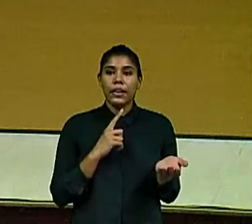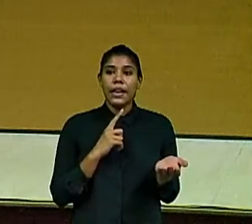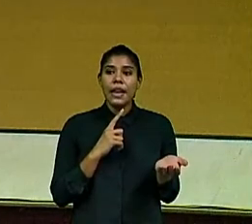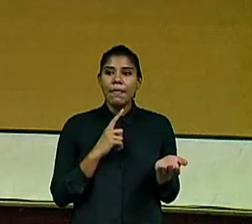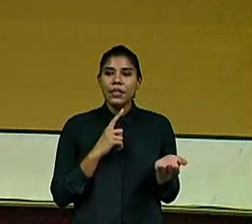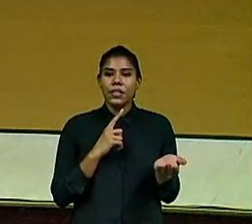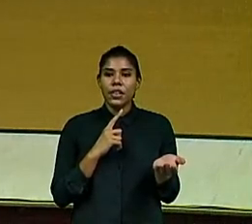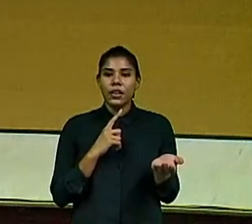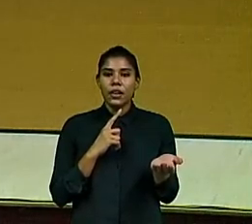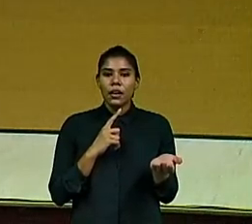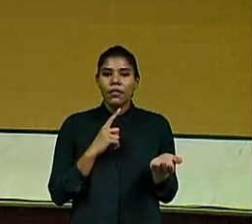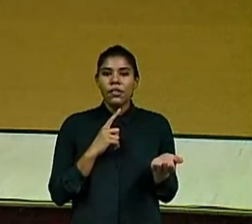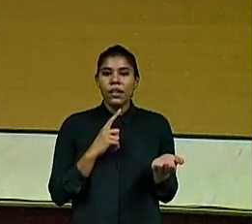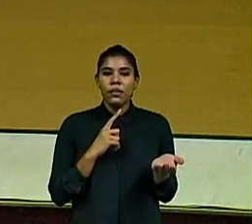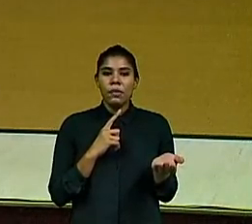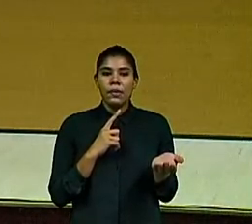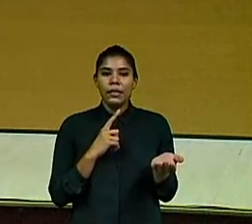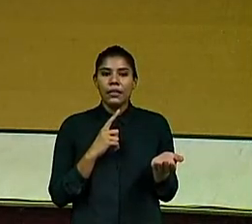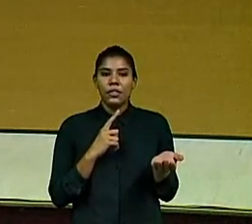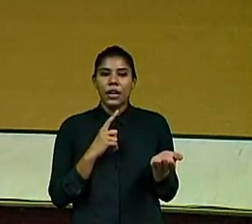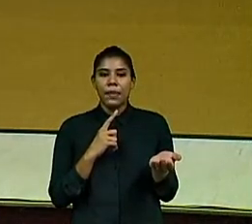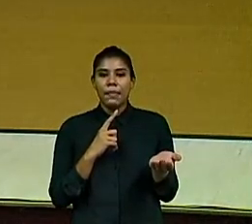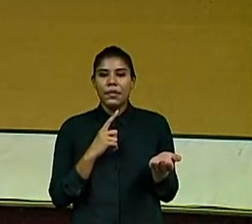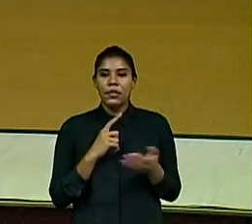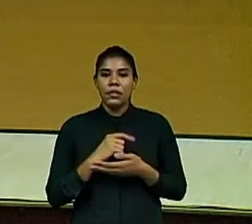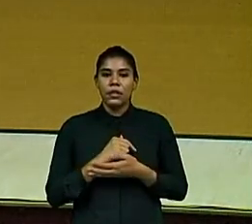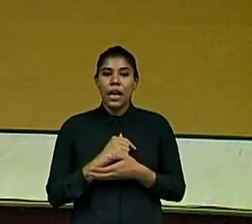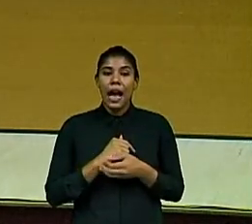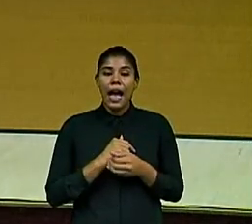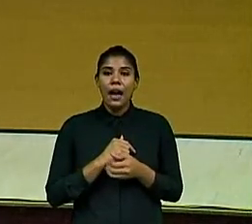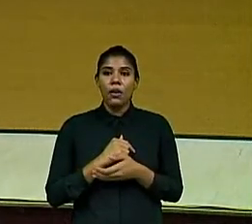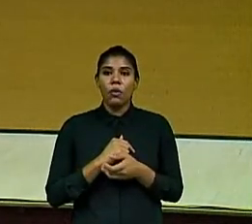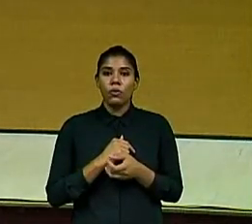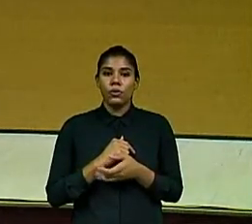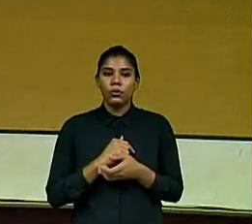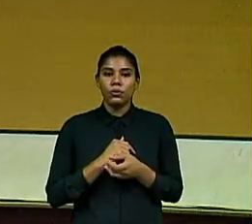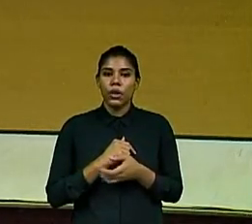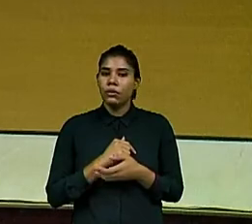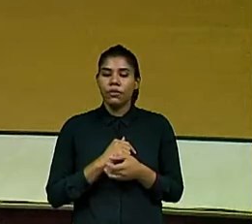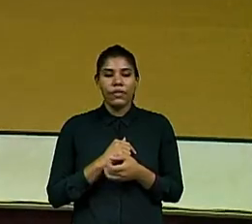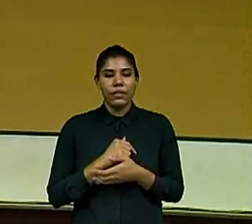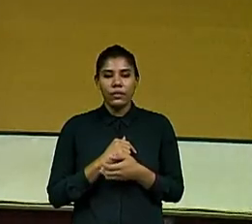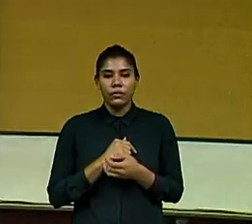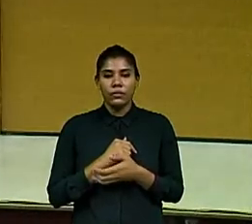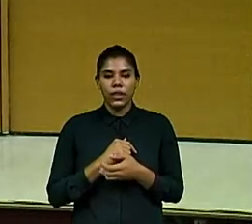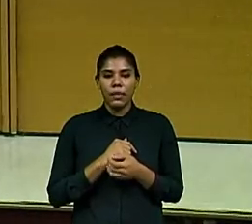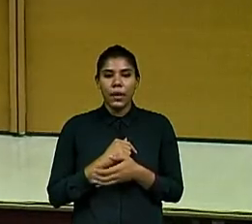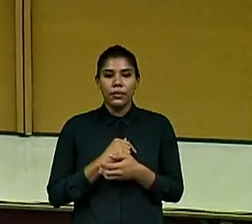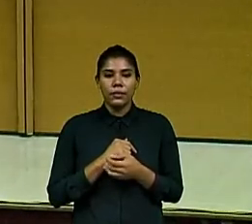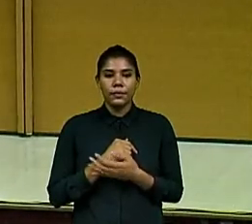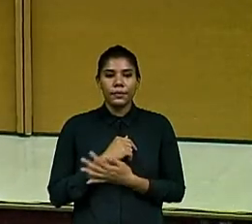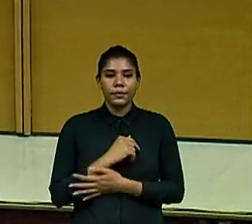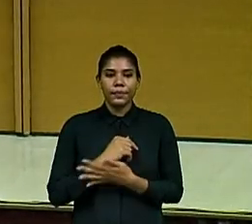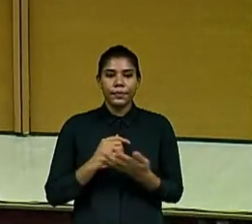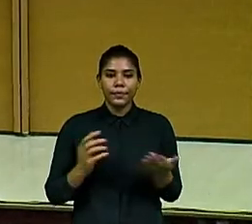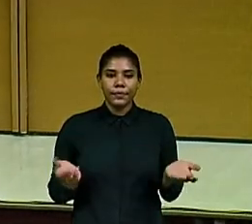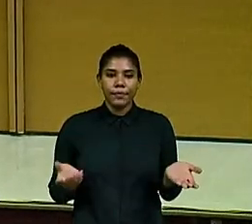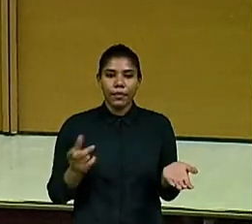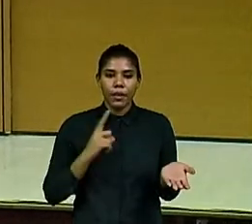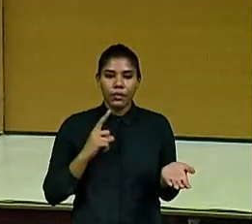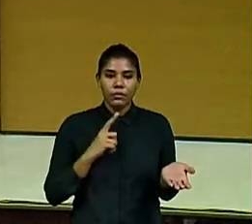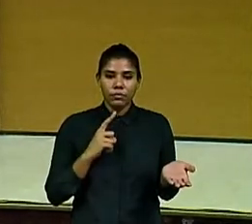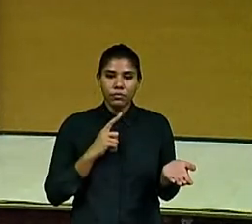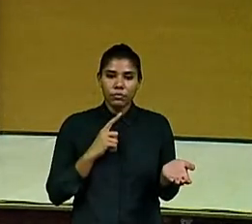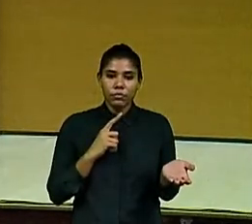pontos específicos beleza aí pessoal vamos fazer aqui um contexto